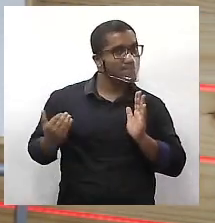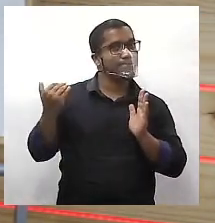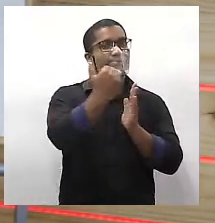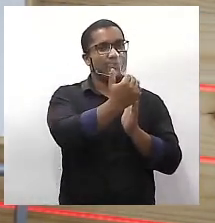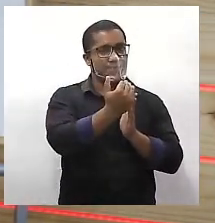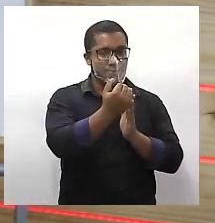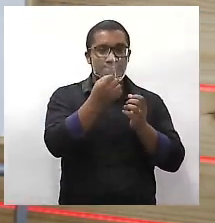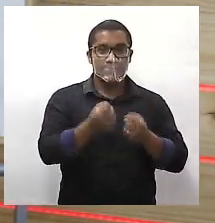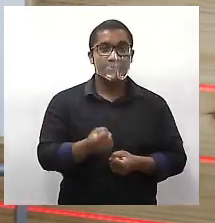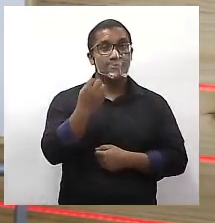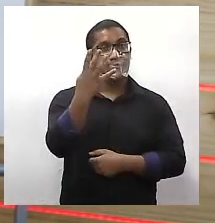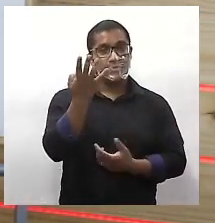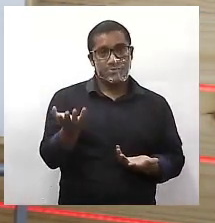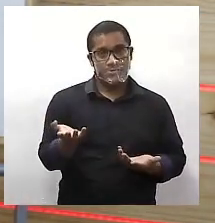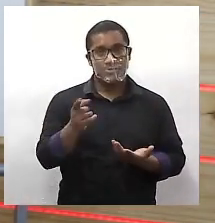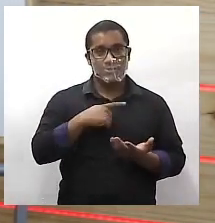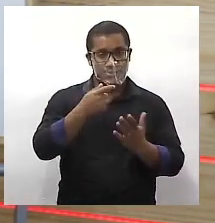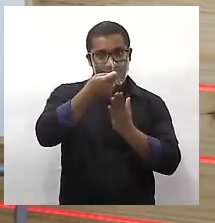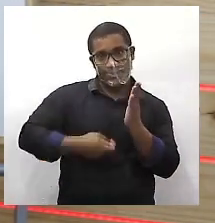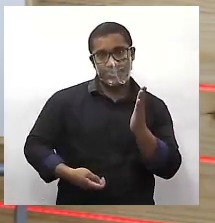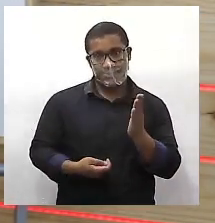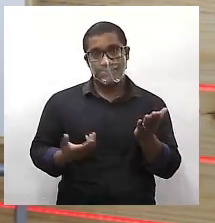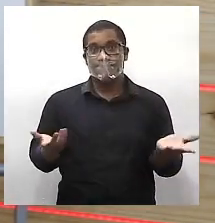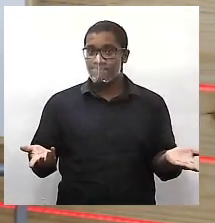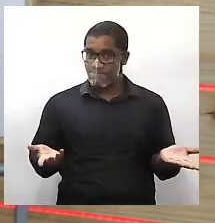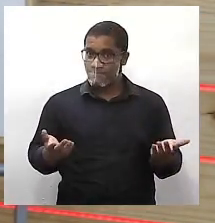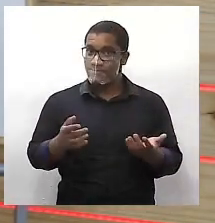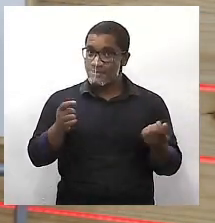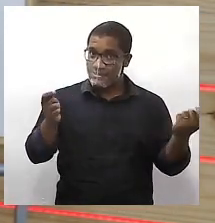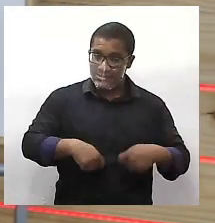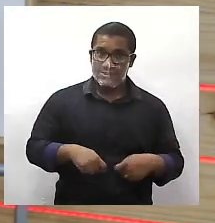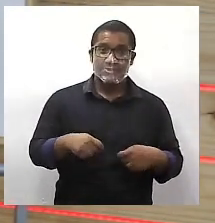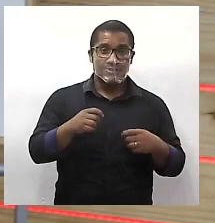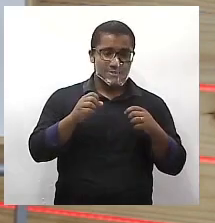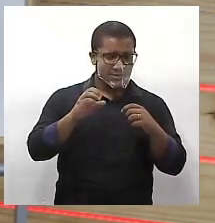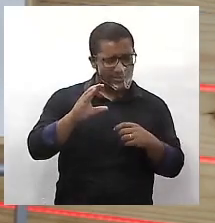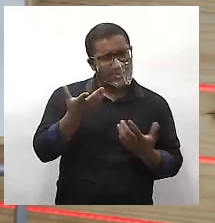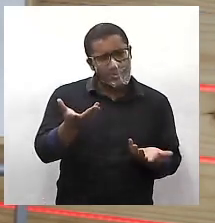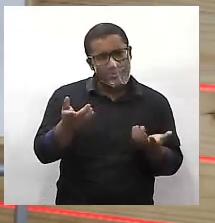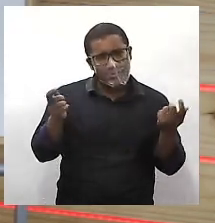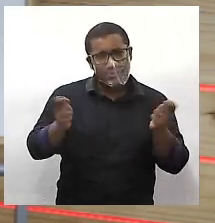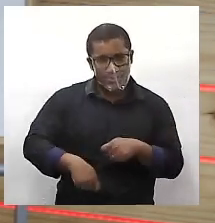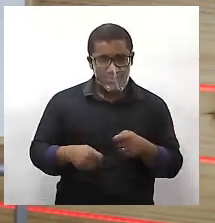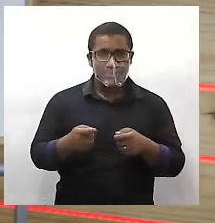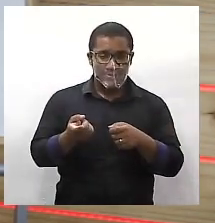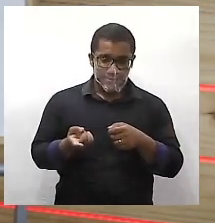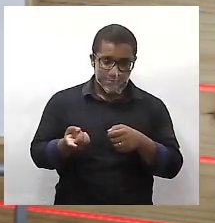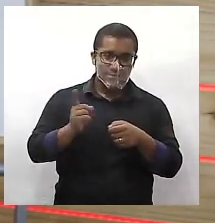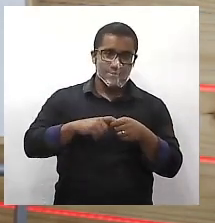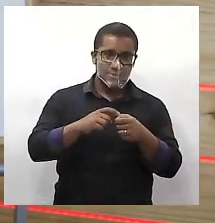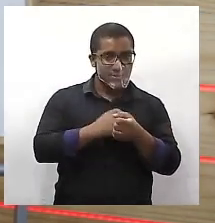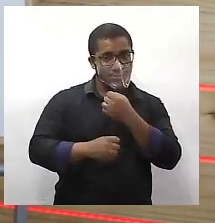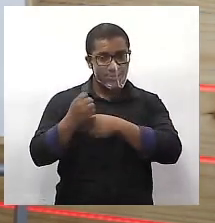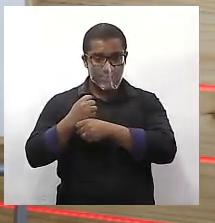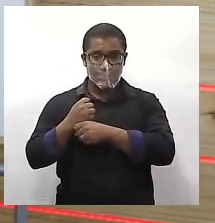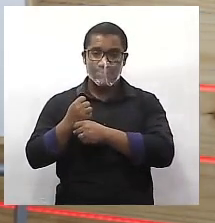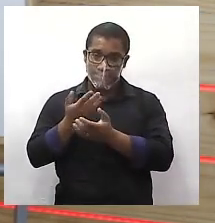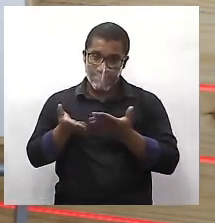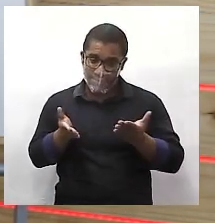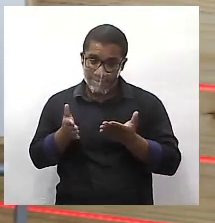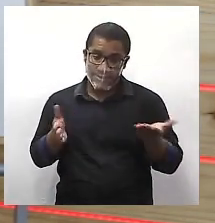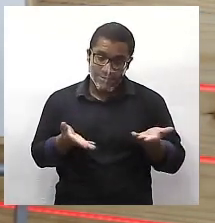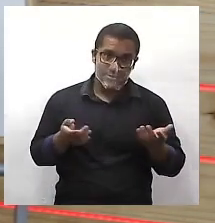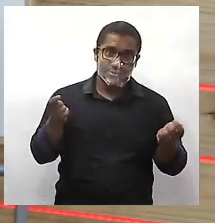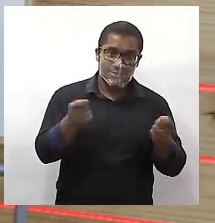peso 4. Vai ter a redação. Tá? Então a gente pode, claro, a gente pode recuperar um ano que não foi tão bom agora com a prova